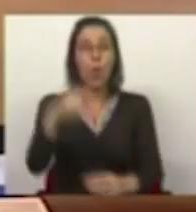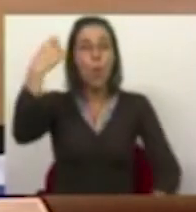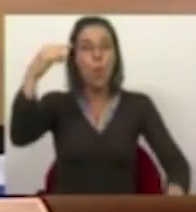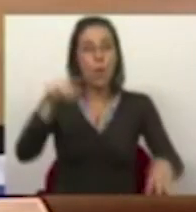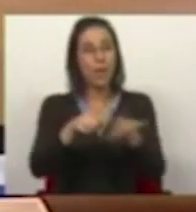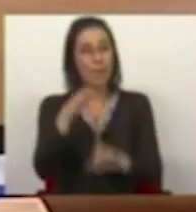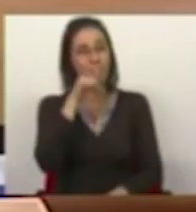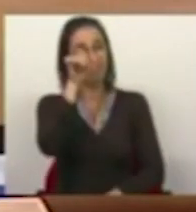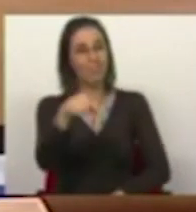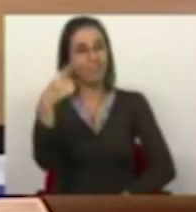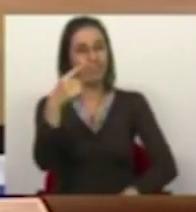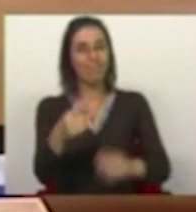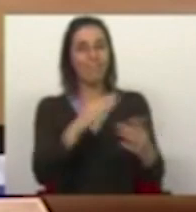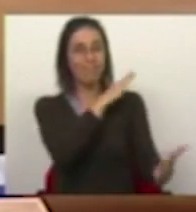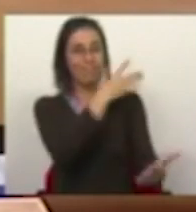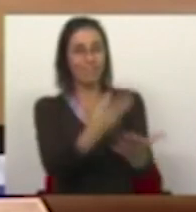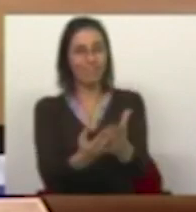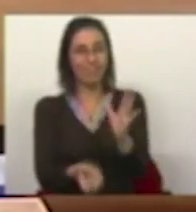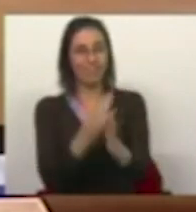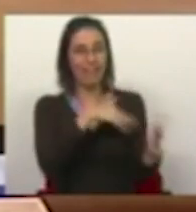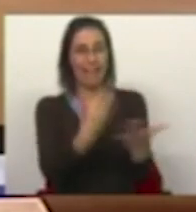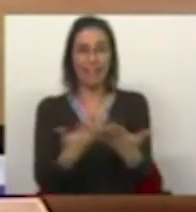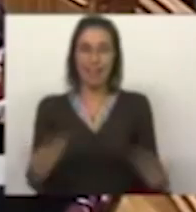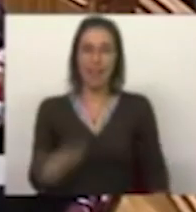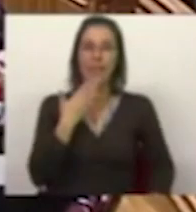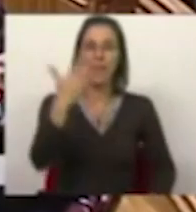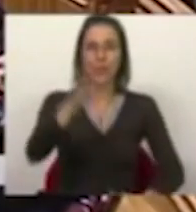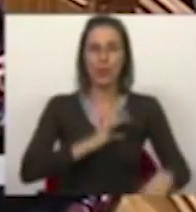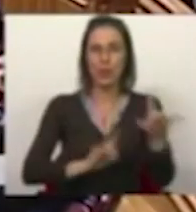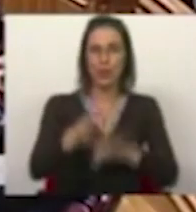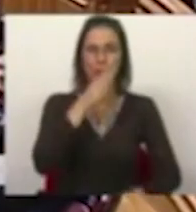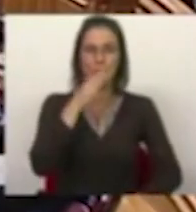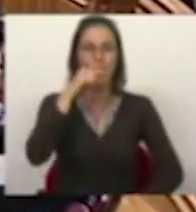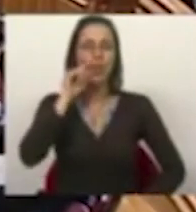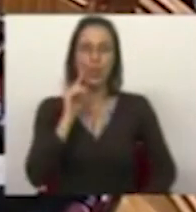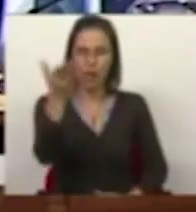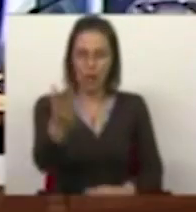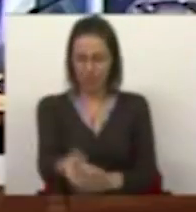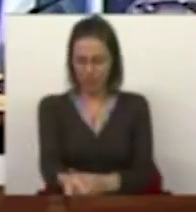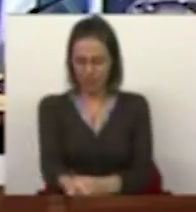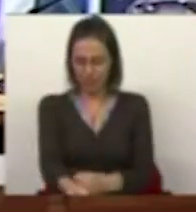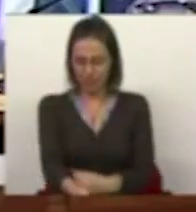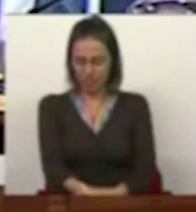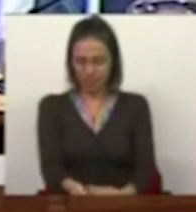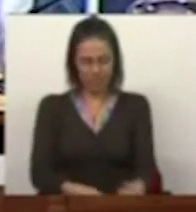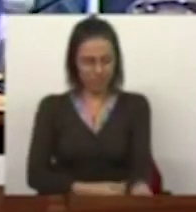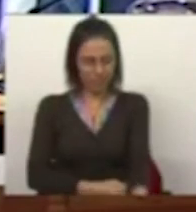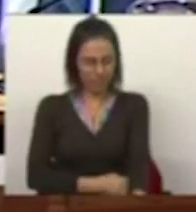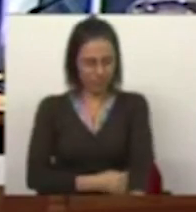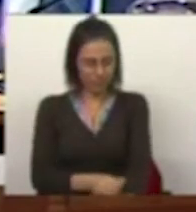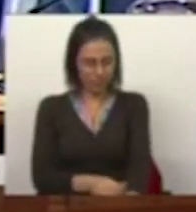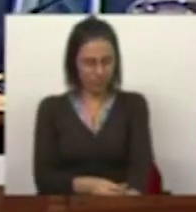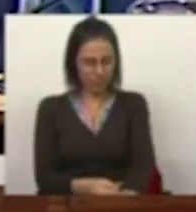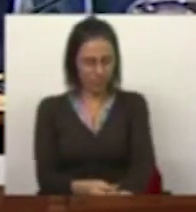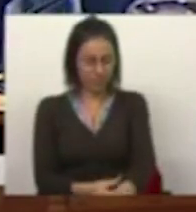à mudança iniciada em 2015. Contestou ainda a ideia de que o programa do governo não contém